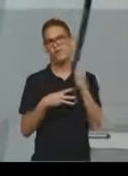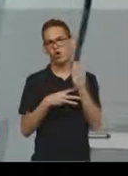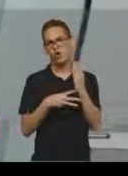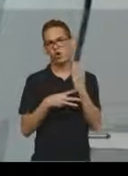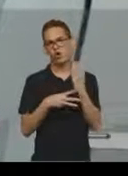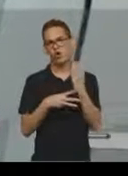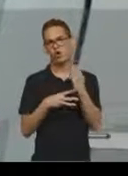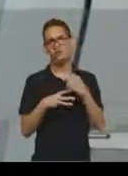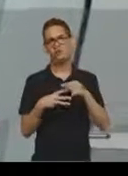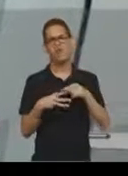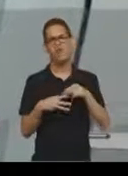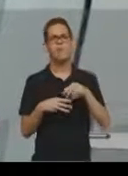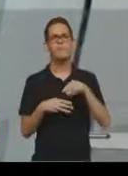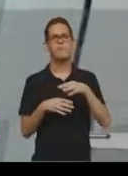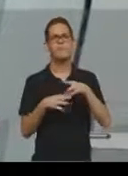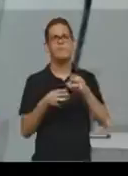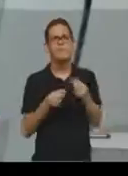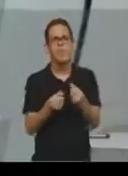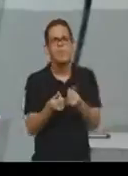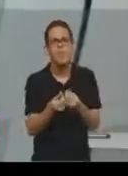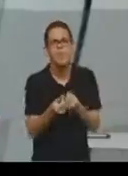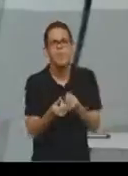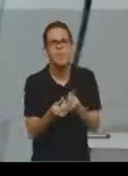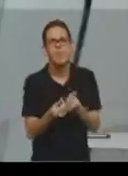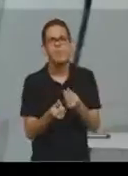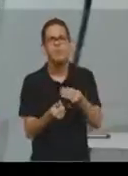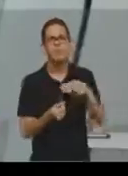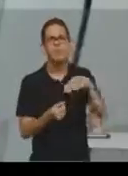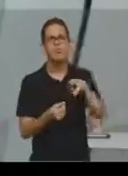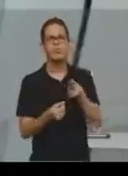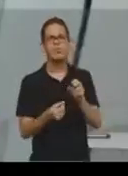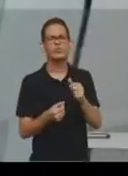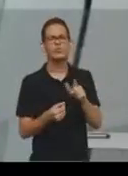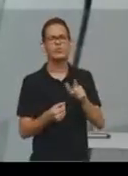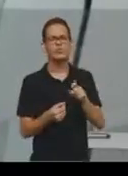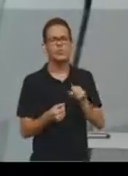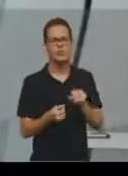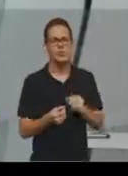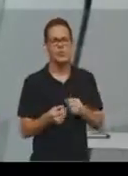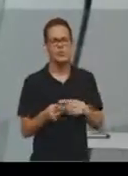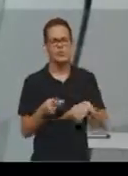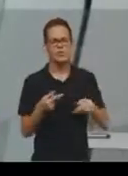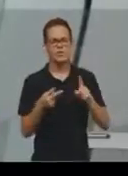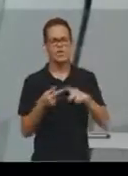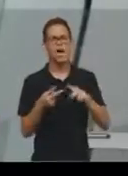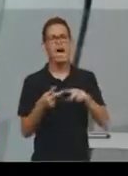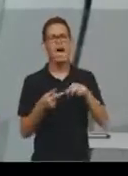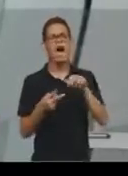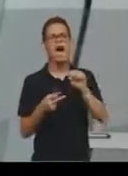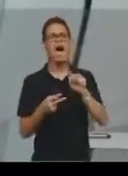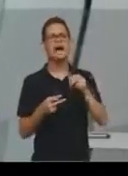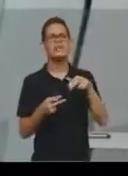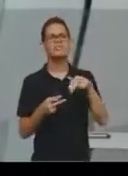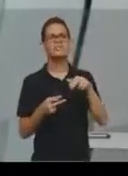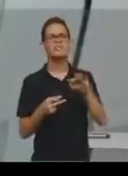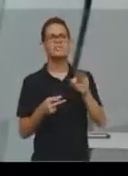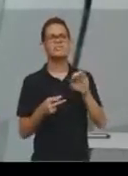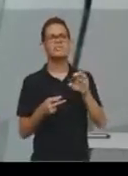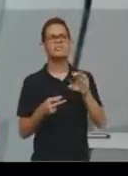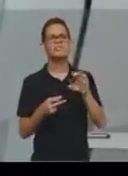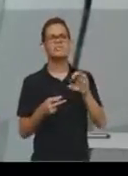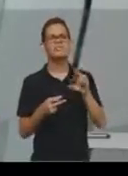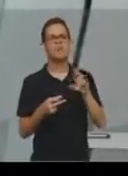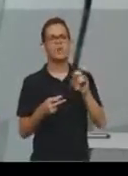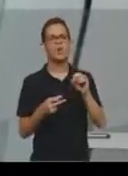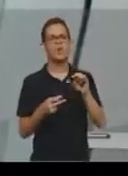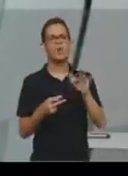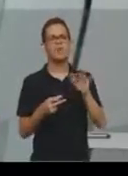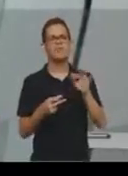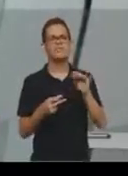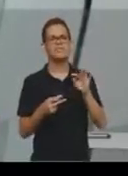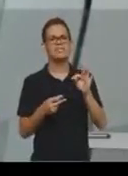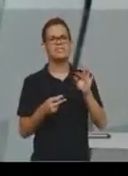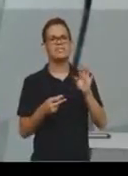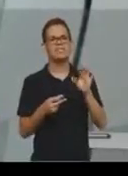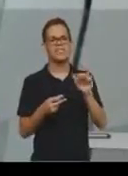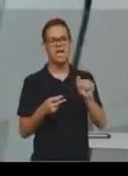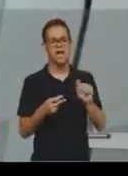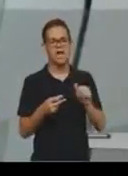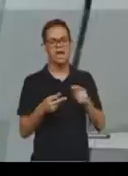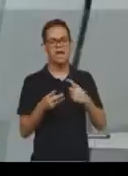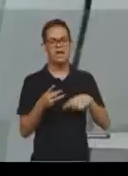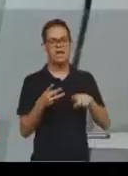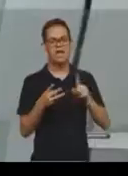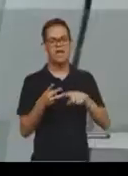pelos musgos. Nós temos aí o filo anthocerófita, né? Que é representado pelos antóceros, e o